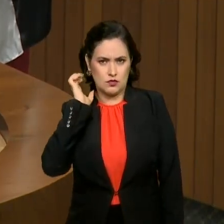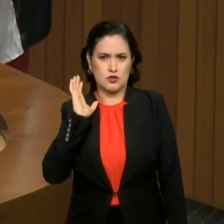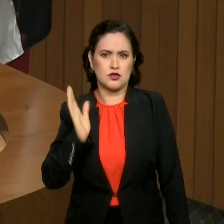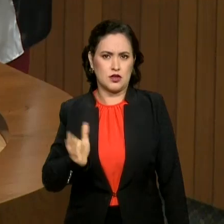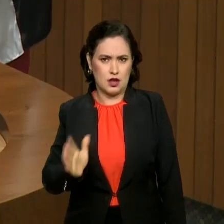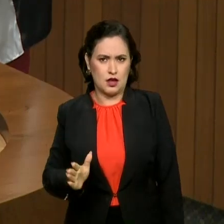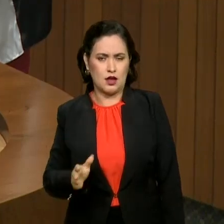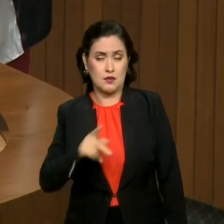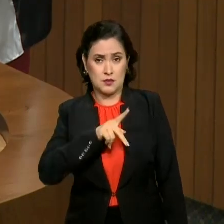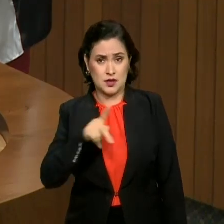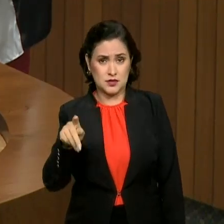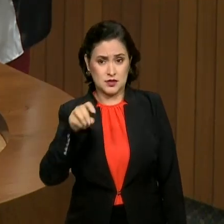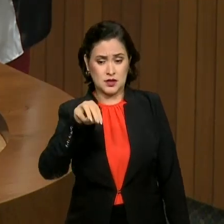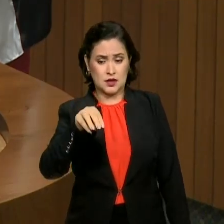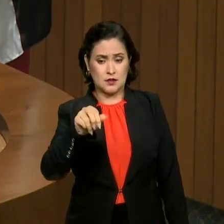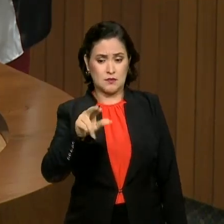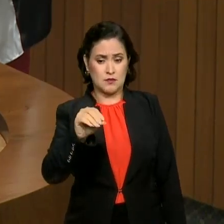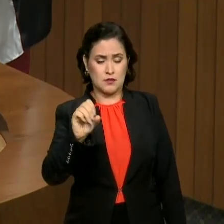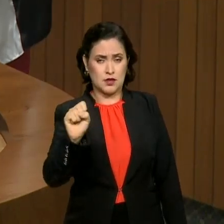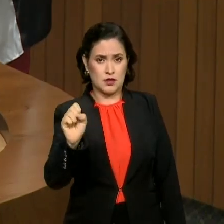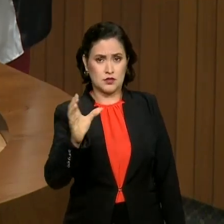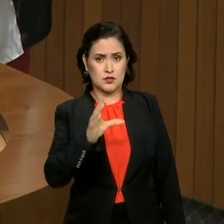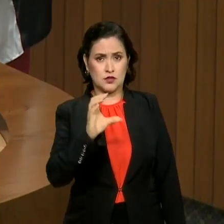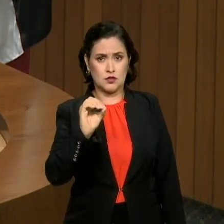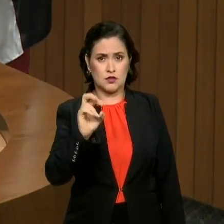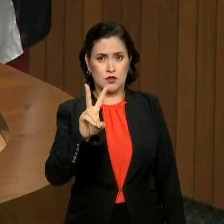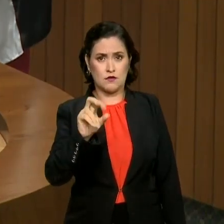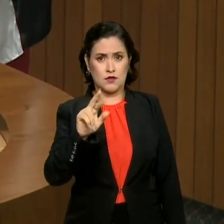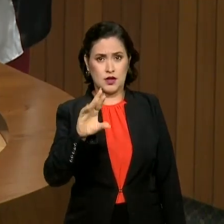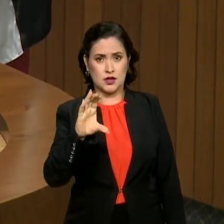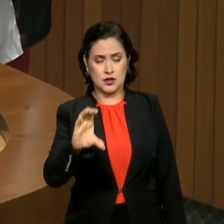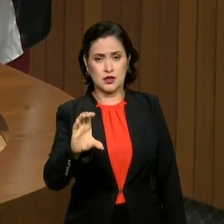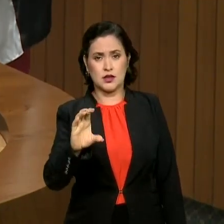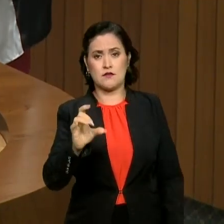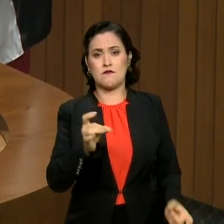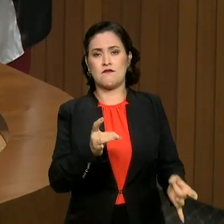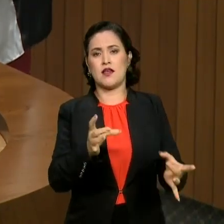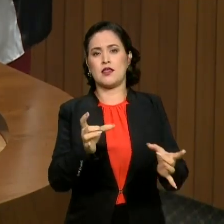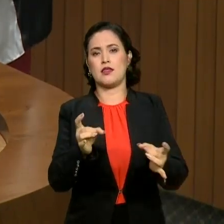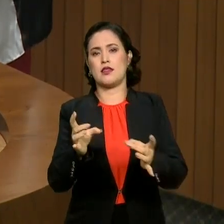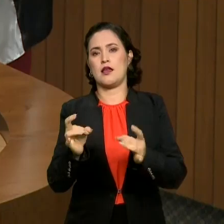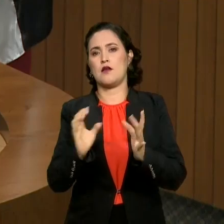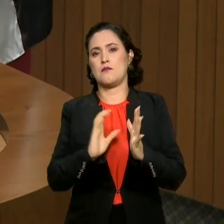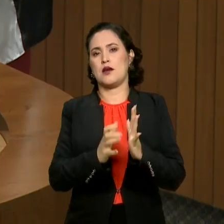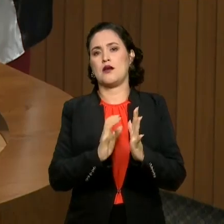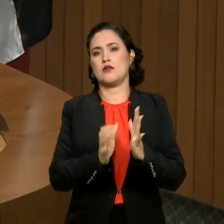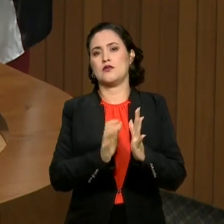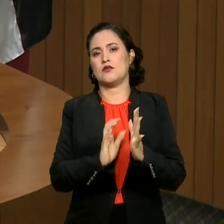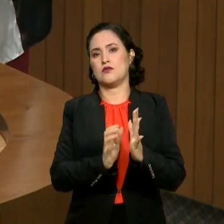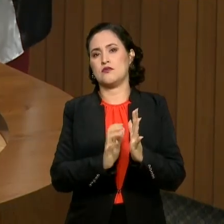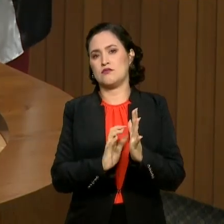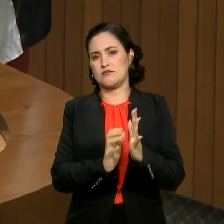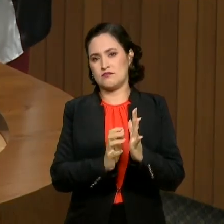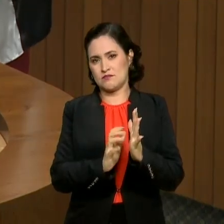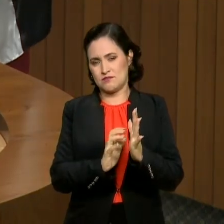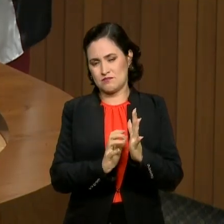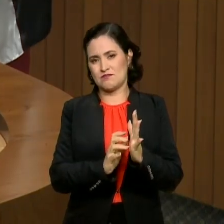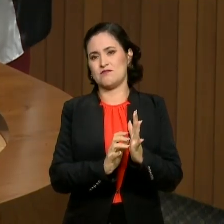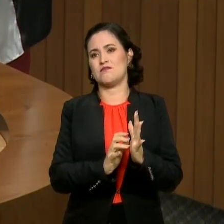Marcos Kovarik, vendeu o partido para Rosiana Sarney, que vocês botavam bigodinho na